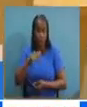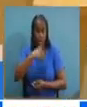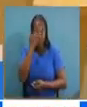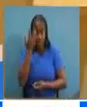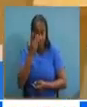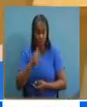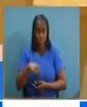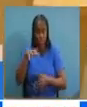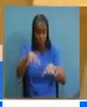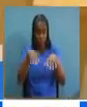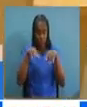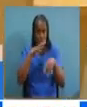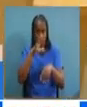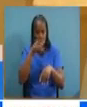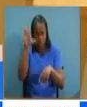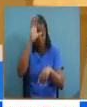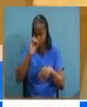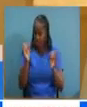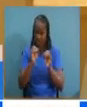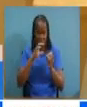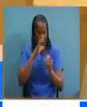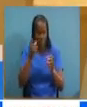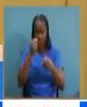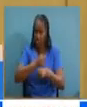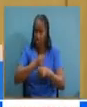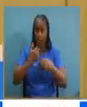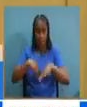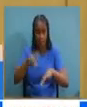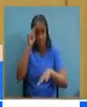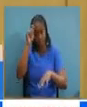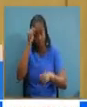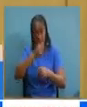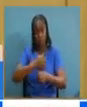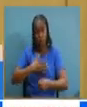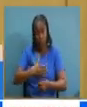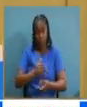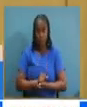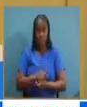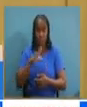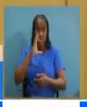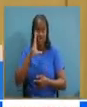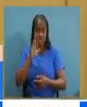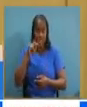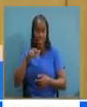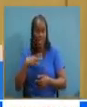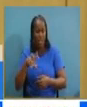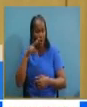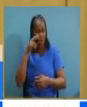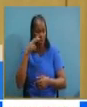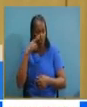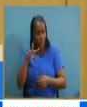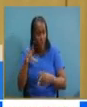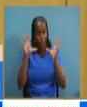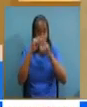que o governo não falou de emprego, mas sim de estágios profissionais. Janeiro Ferreira Almada quer um olhar mais atento para o desemprego jovem porque,